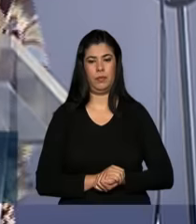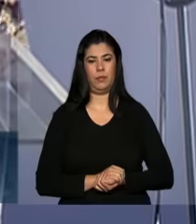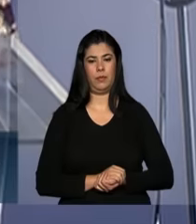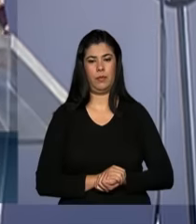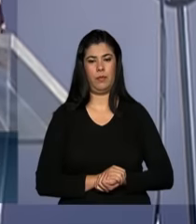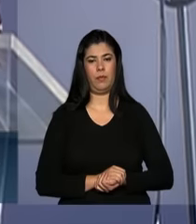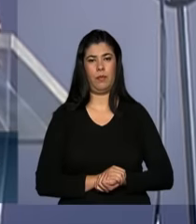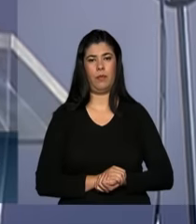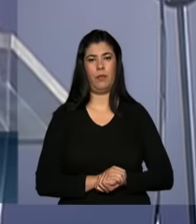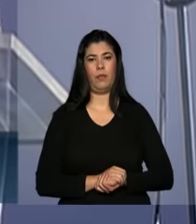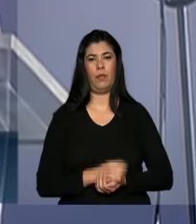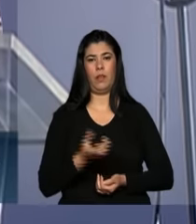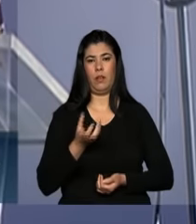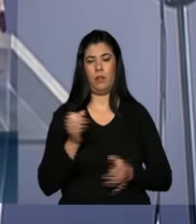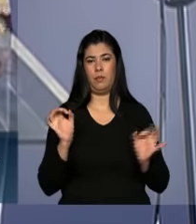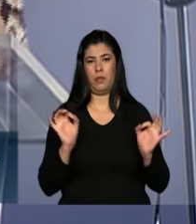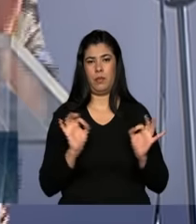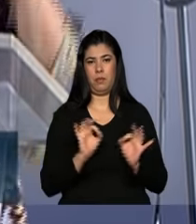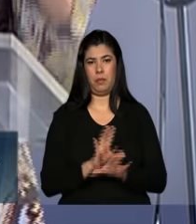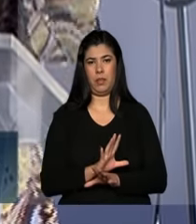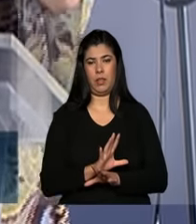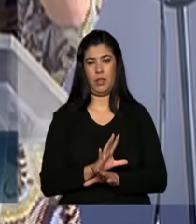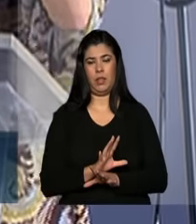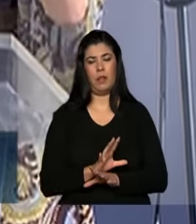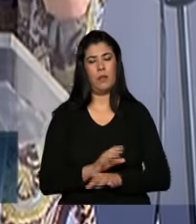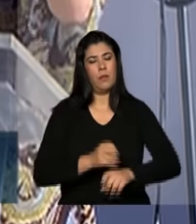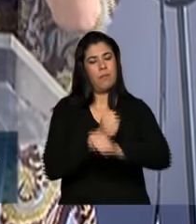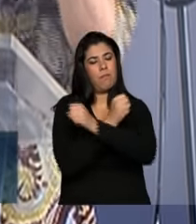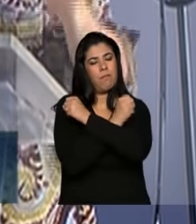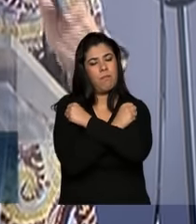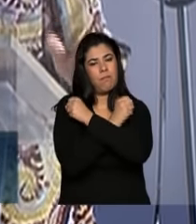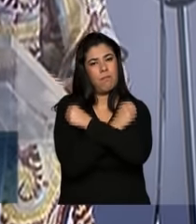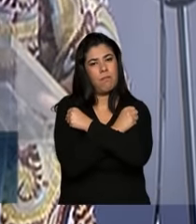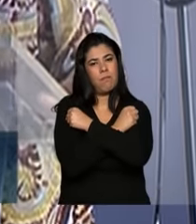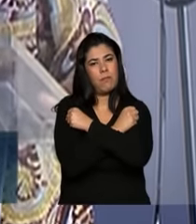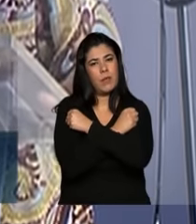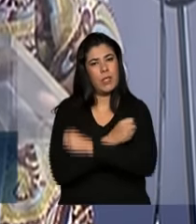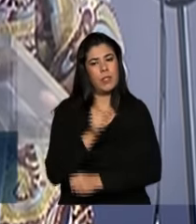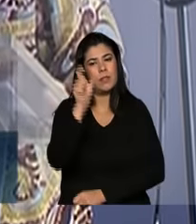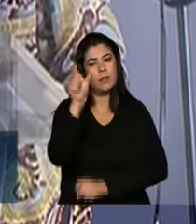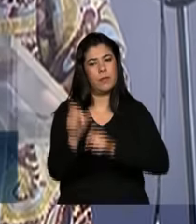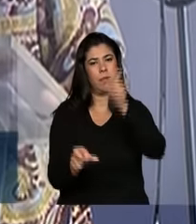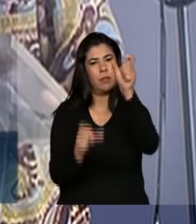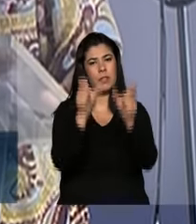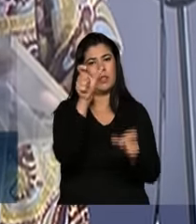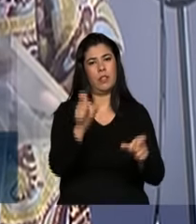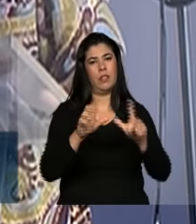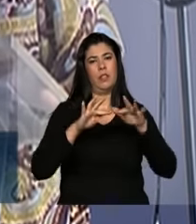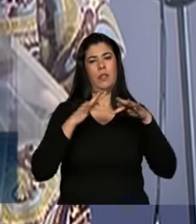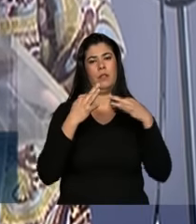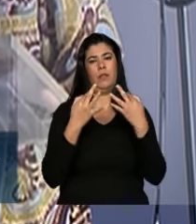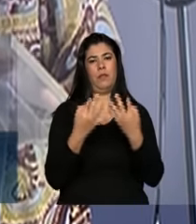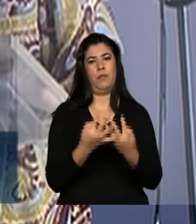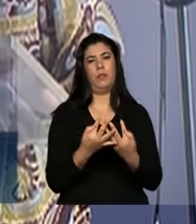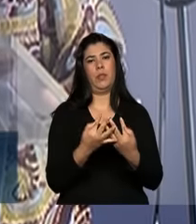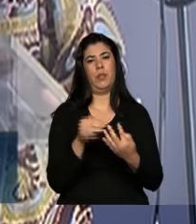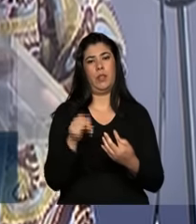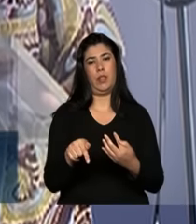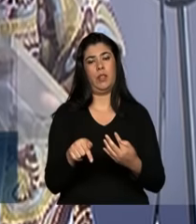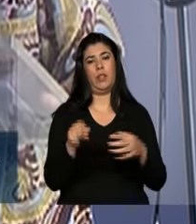E, finalmente, dou um abraço a cada uma das famílias aqui